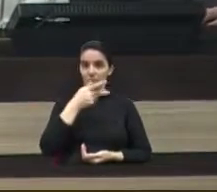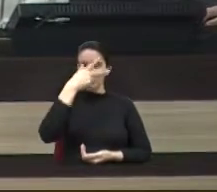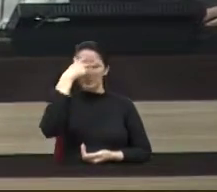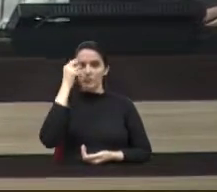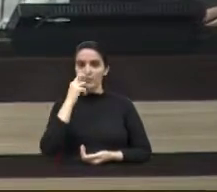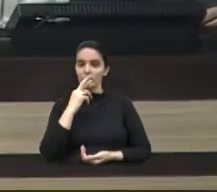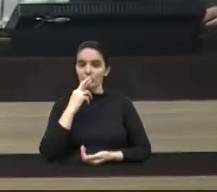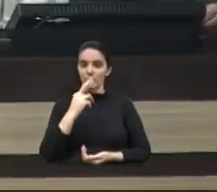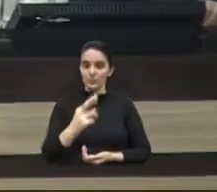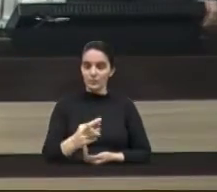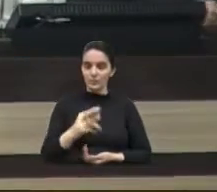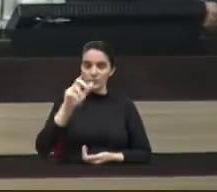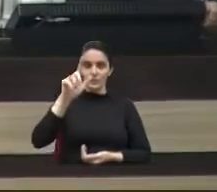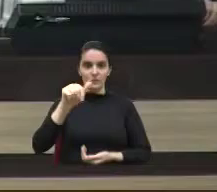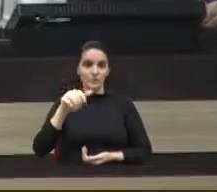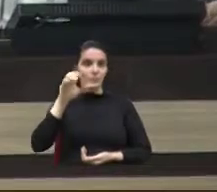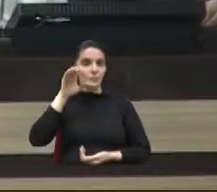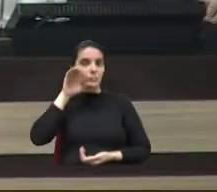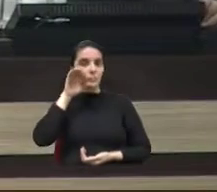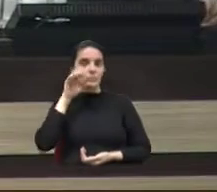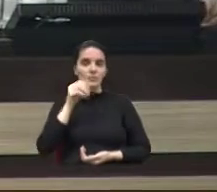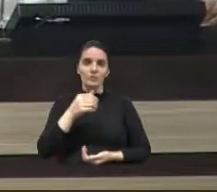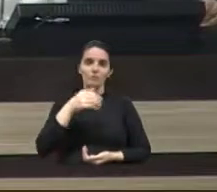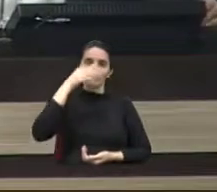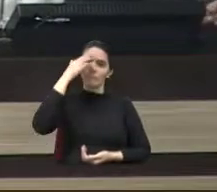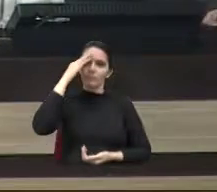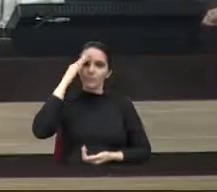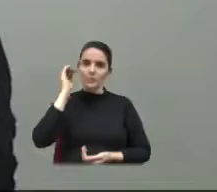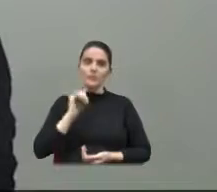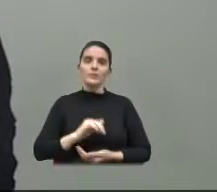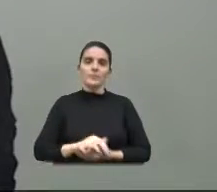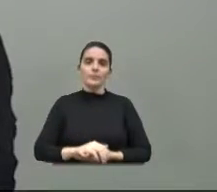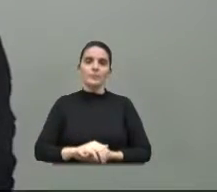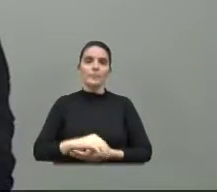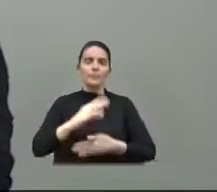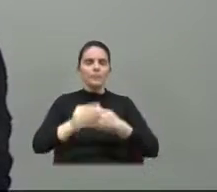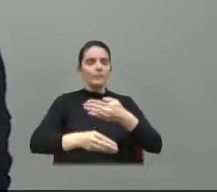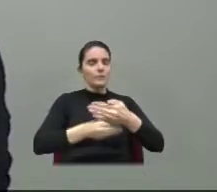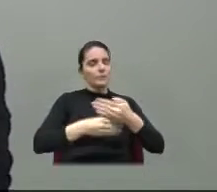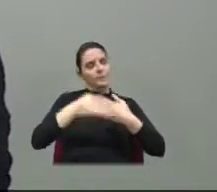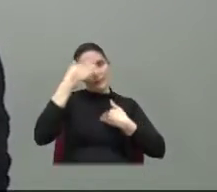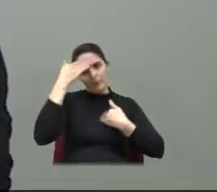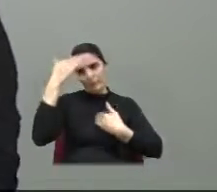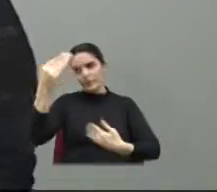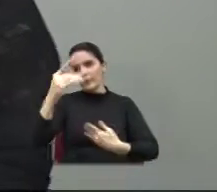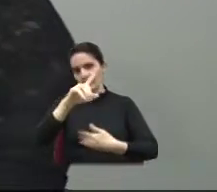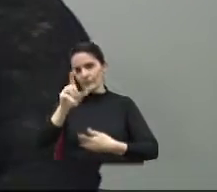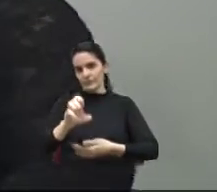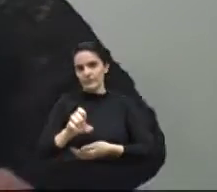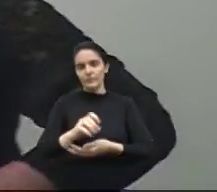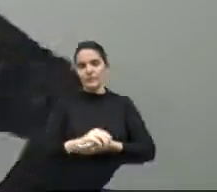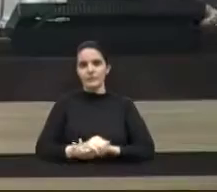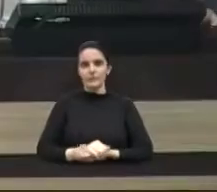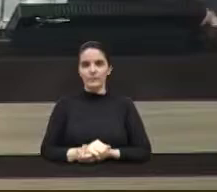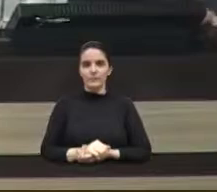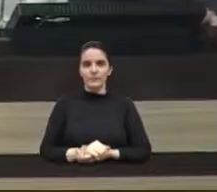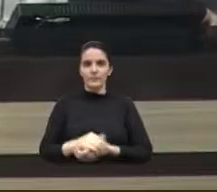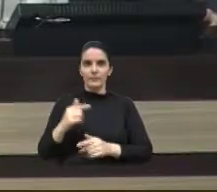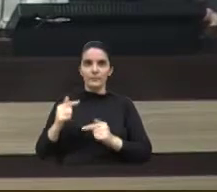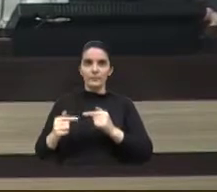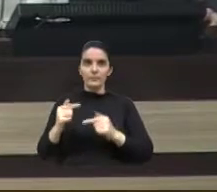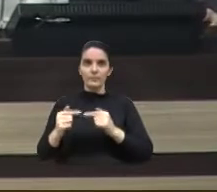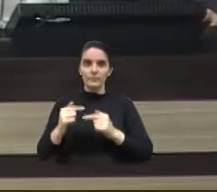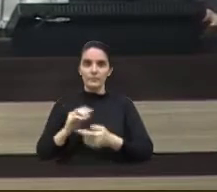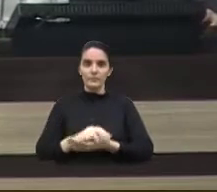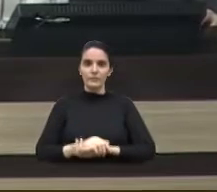resposta e que a senhora pode... Só isso. Não, eu vou complementá-lo. Muito obrigada pela informação. Continua em discussão.